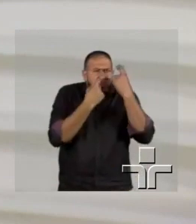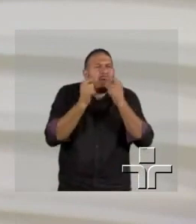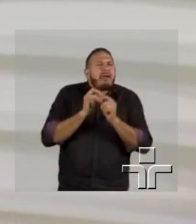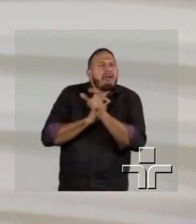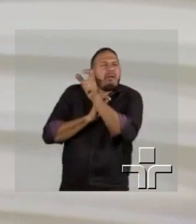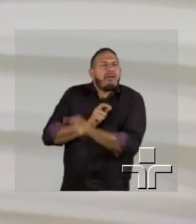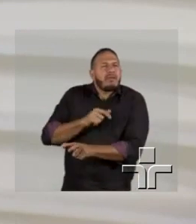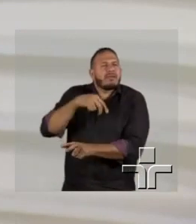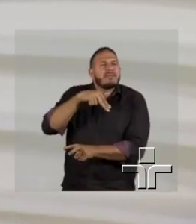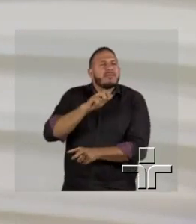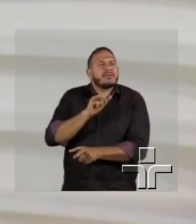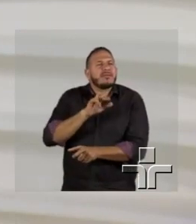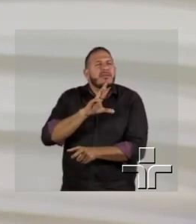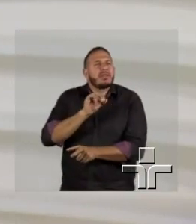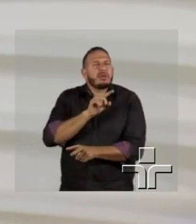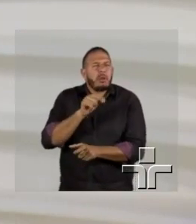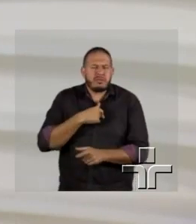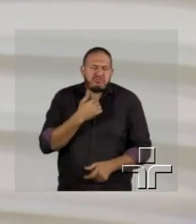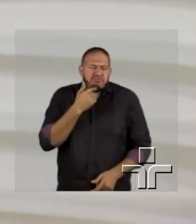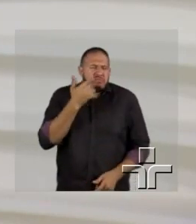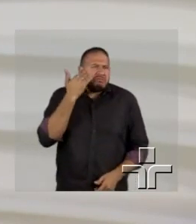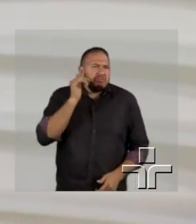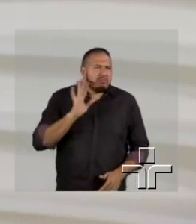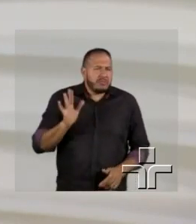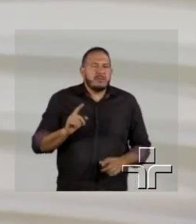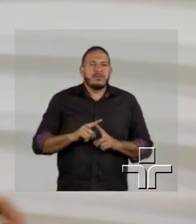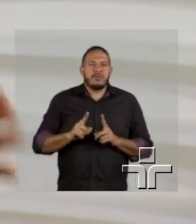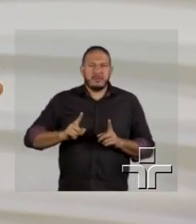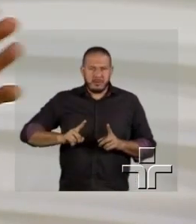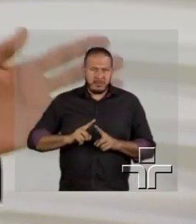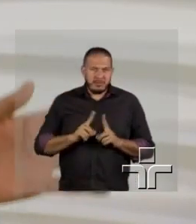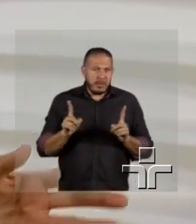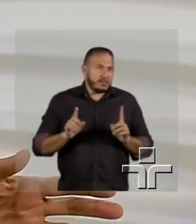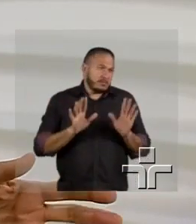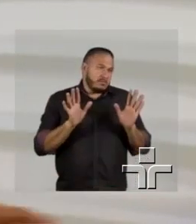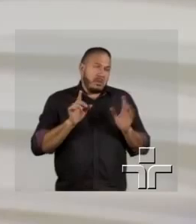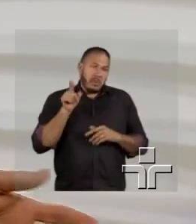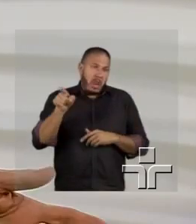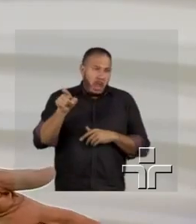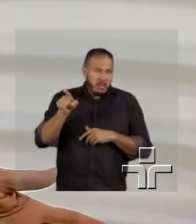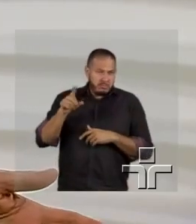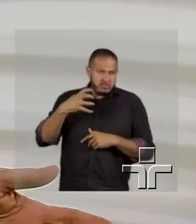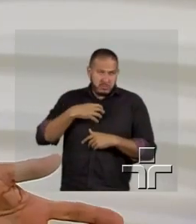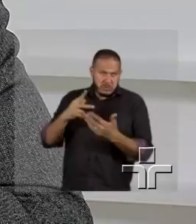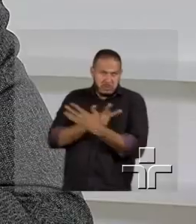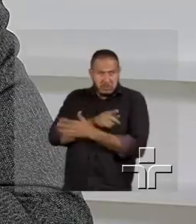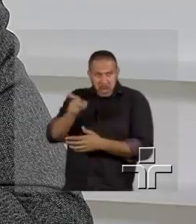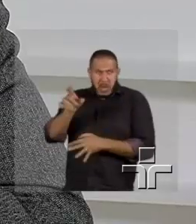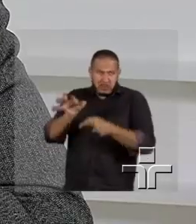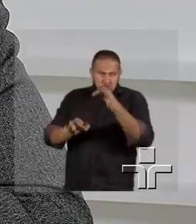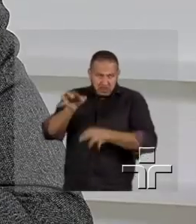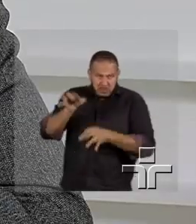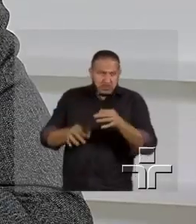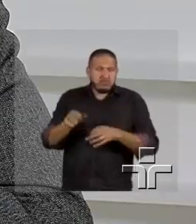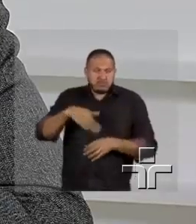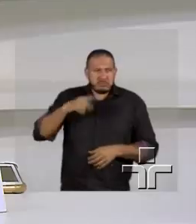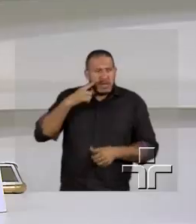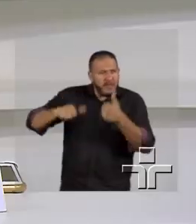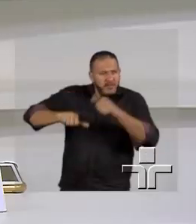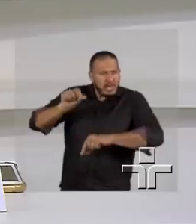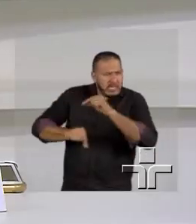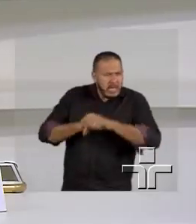todas as investigações envolvendo lavagem de dinheiro que tiveram origem em dados do COAF? O senhor, como cidadão,